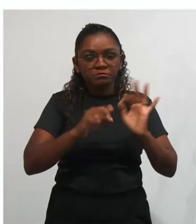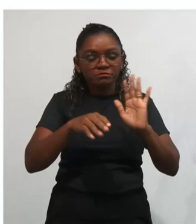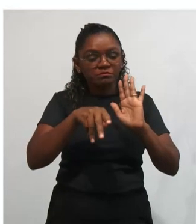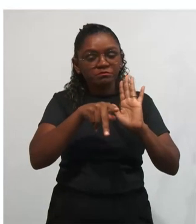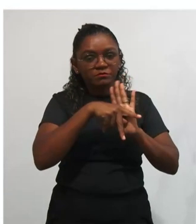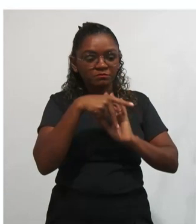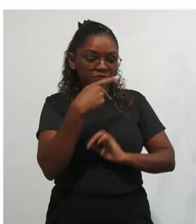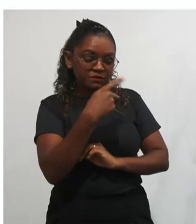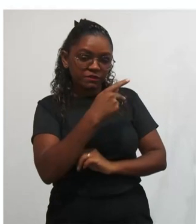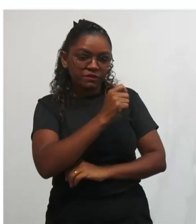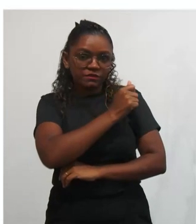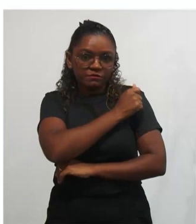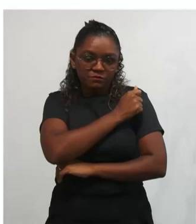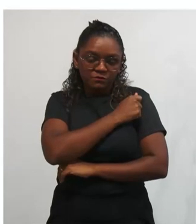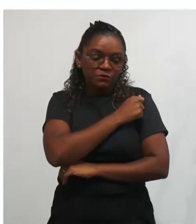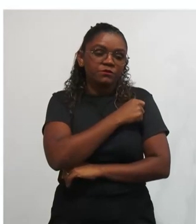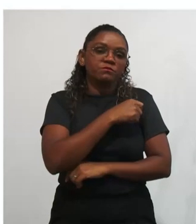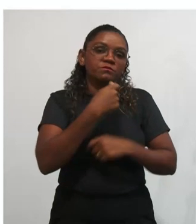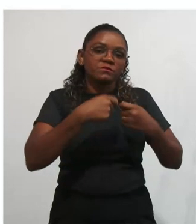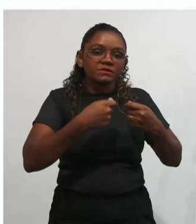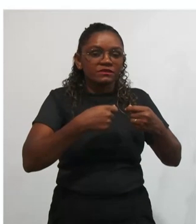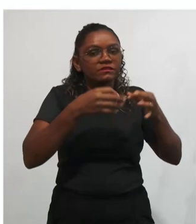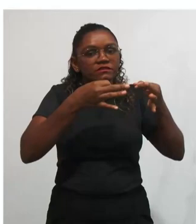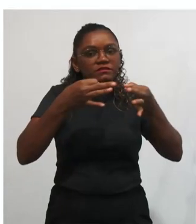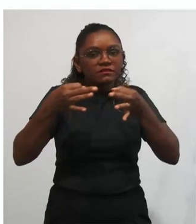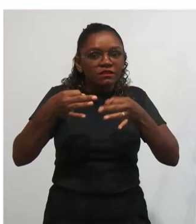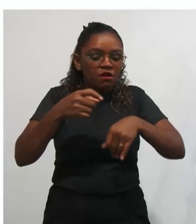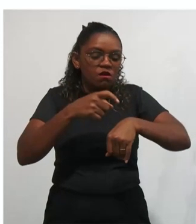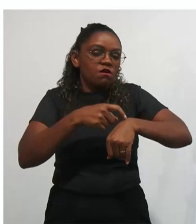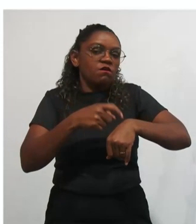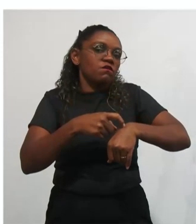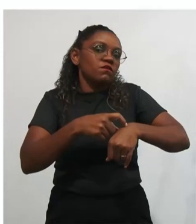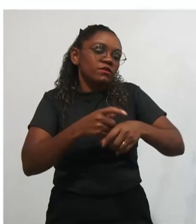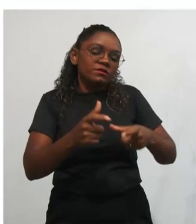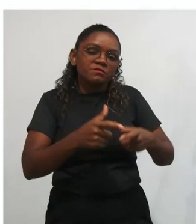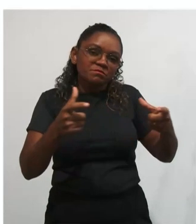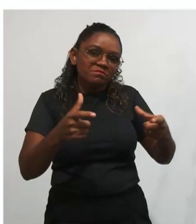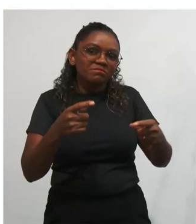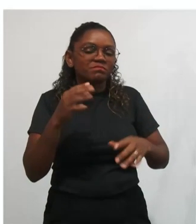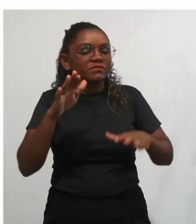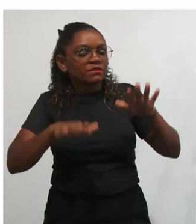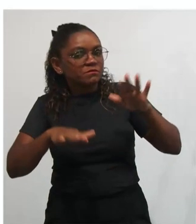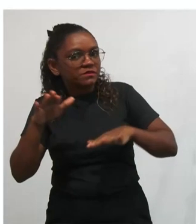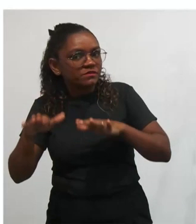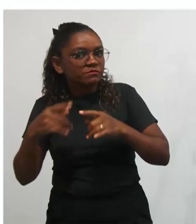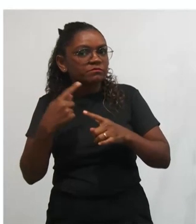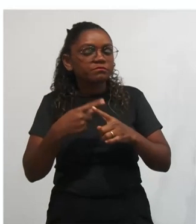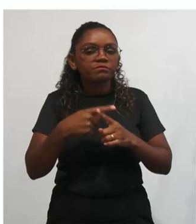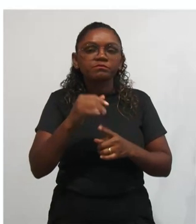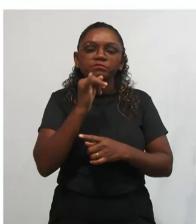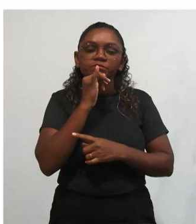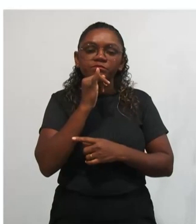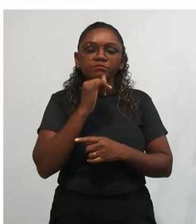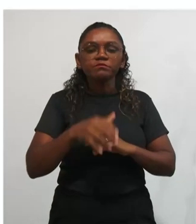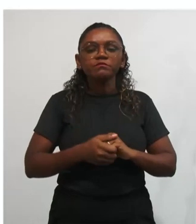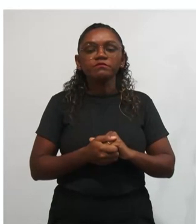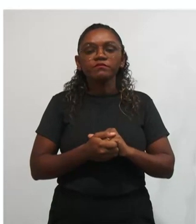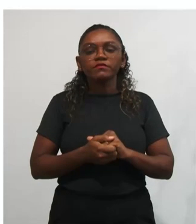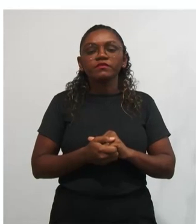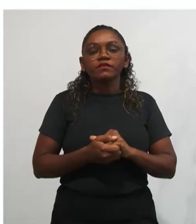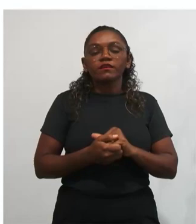aí para Que ela possa ser atendida não em tudo mas em algumas atividades sim introduza atividades